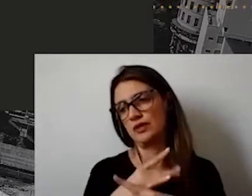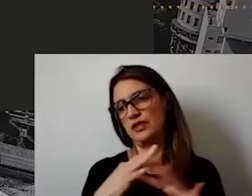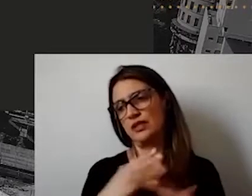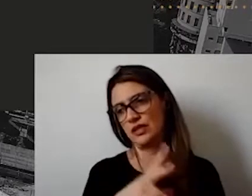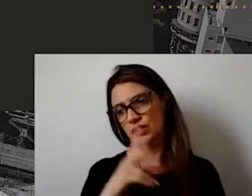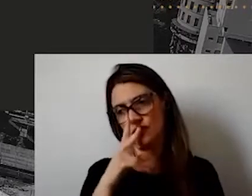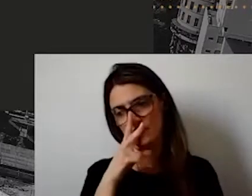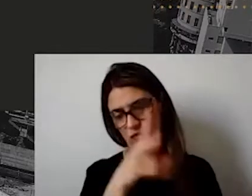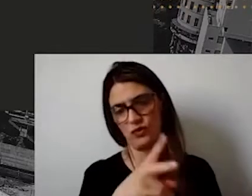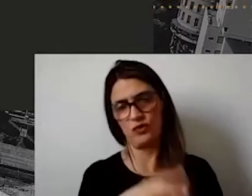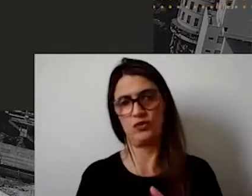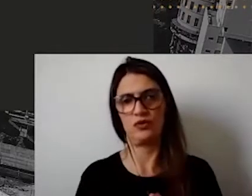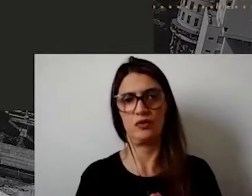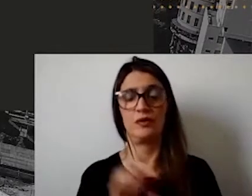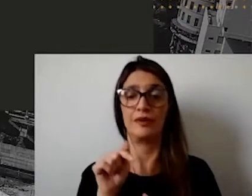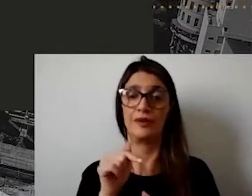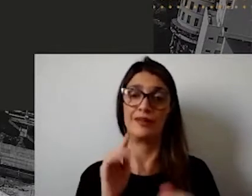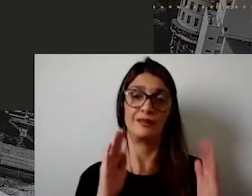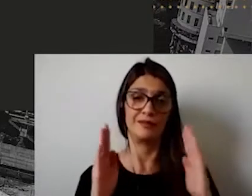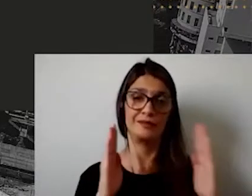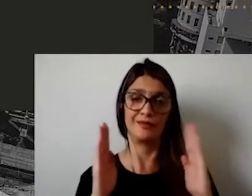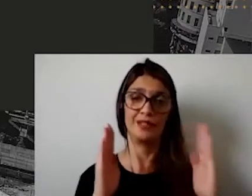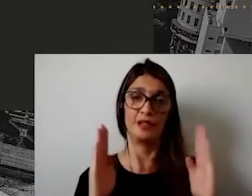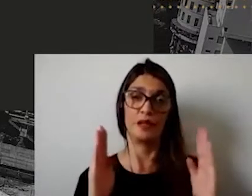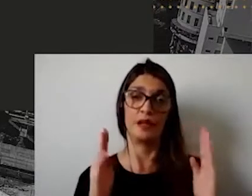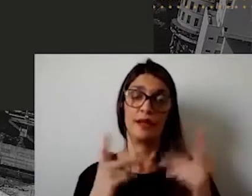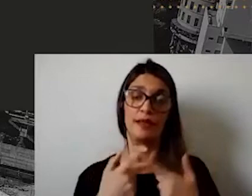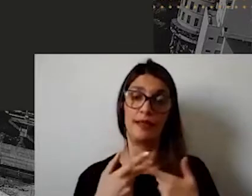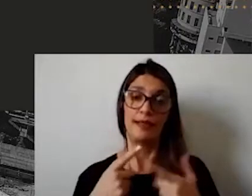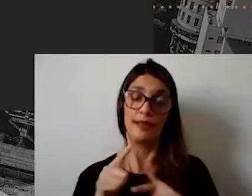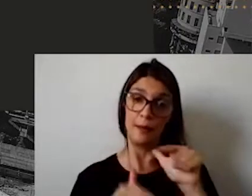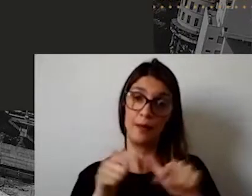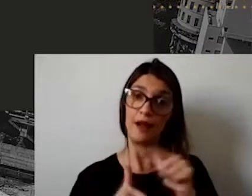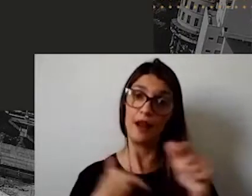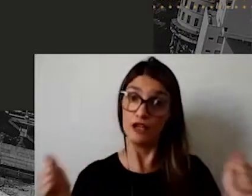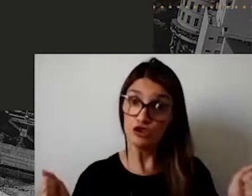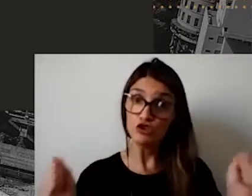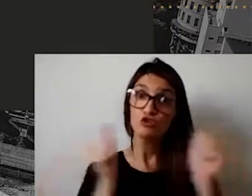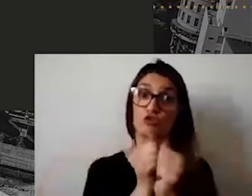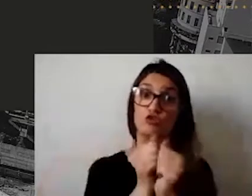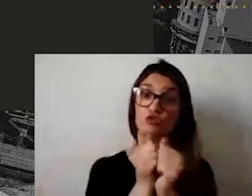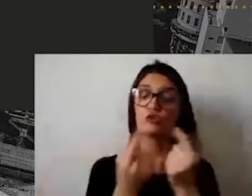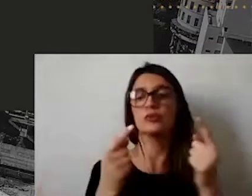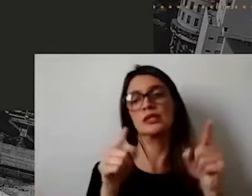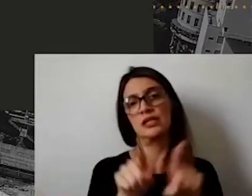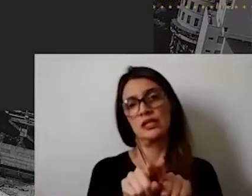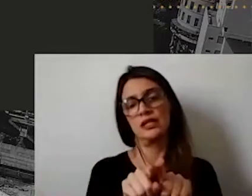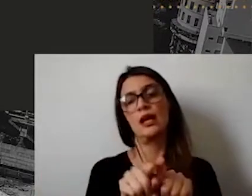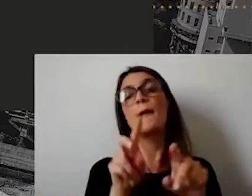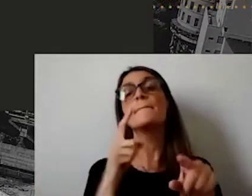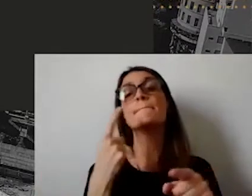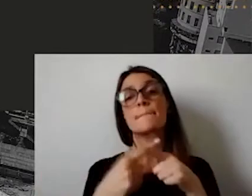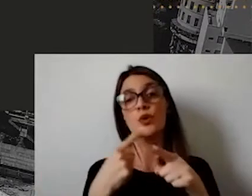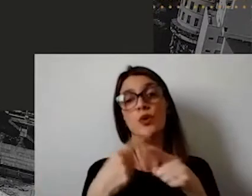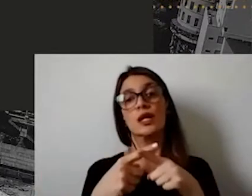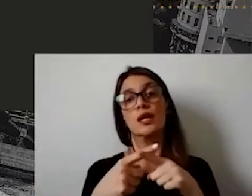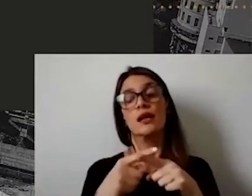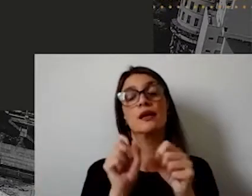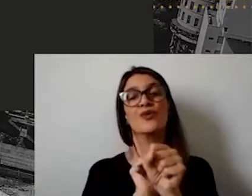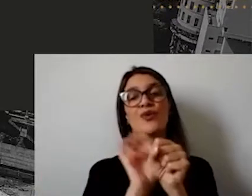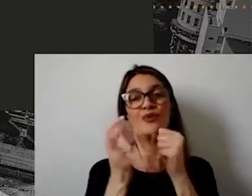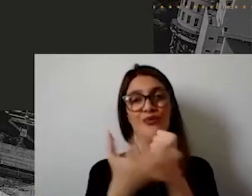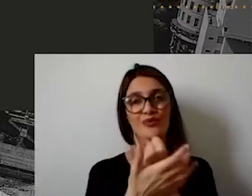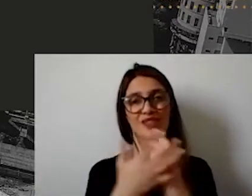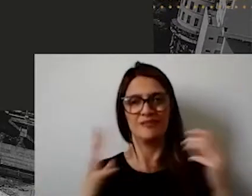que a FAST está vivendo, que é trabalhar em grandes redes de parceria. Com a questão da Covid, a gente criou uma aliança com